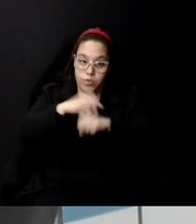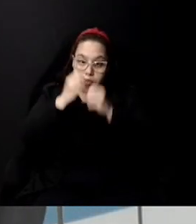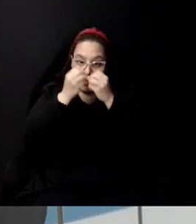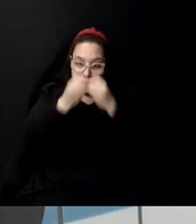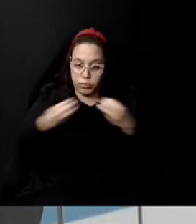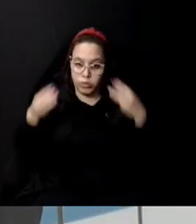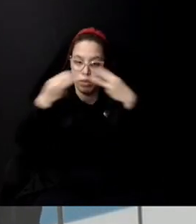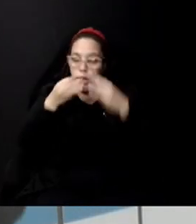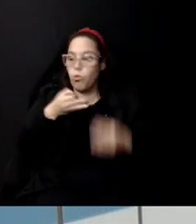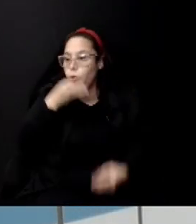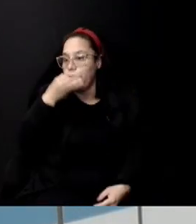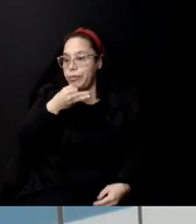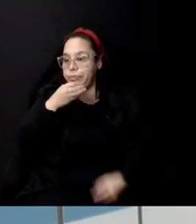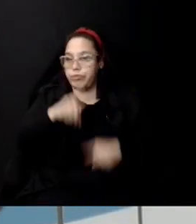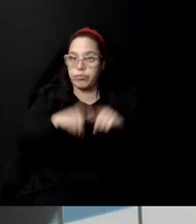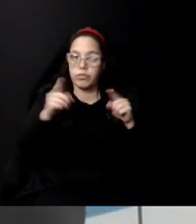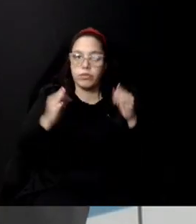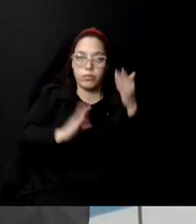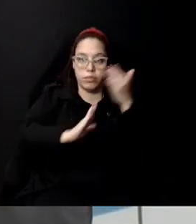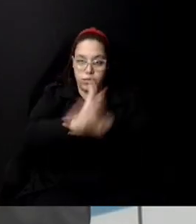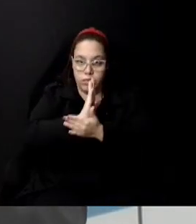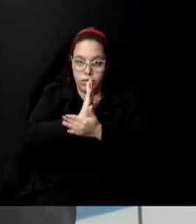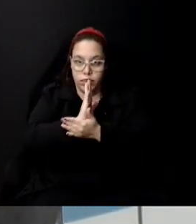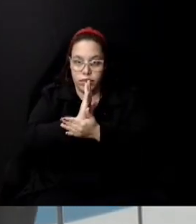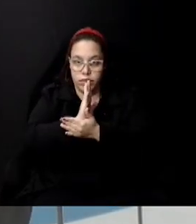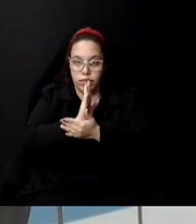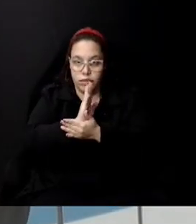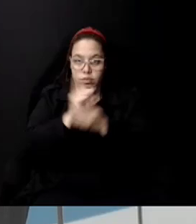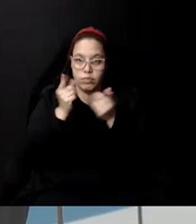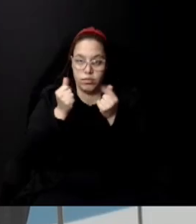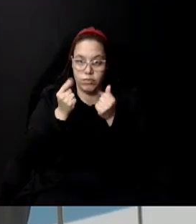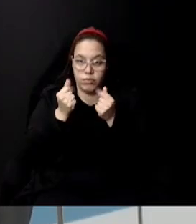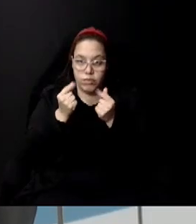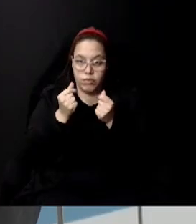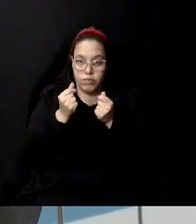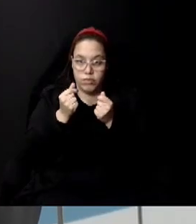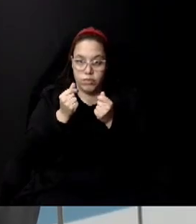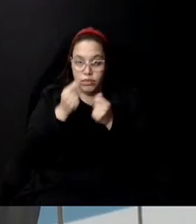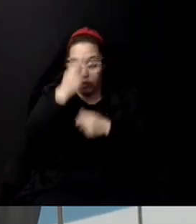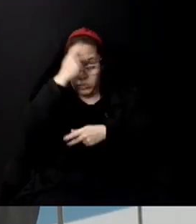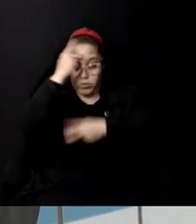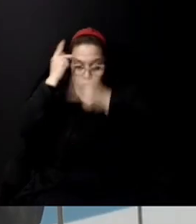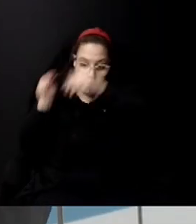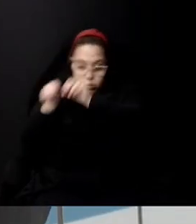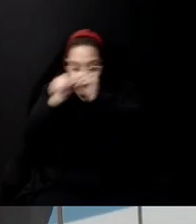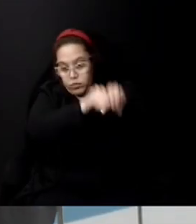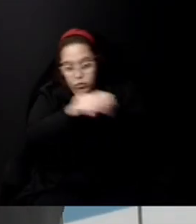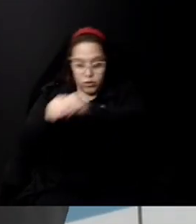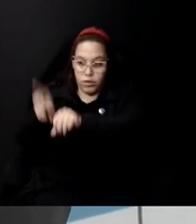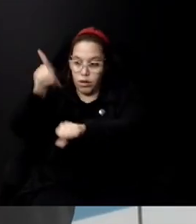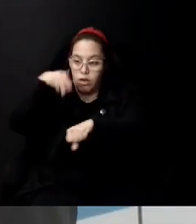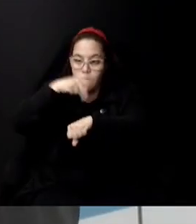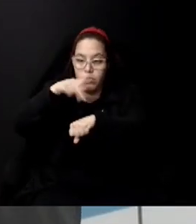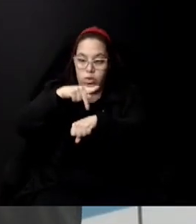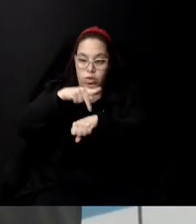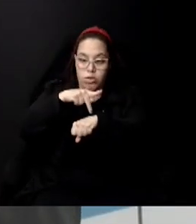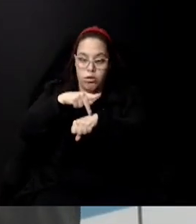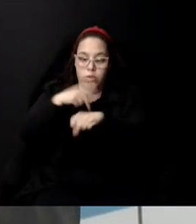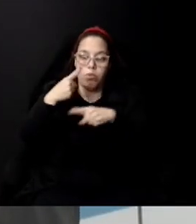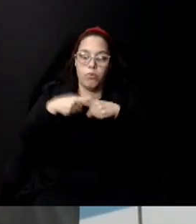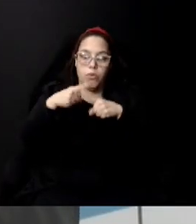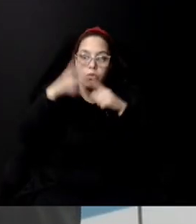quem aprova destinação orçamentária e destinação de pessoas são os países. Até porque a ideia do